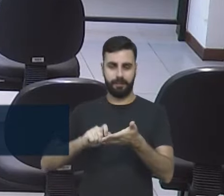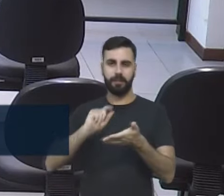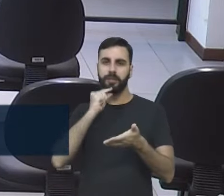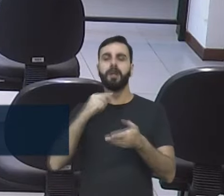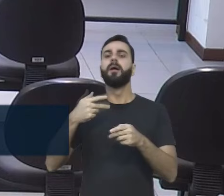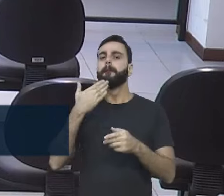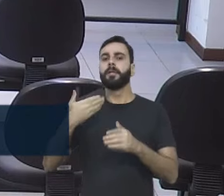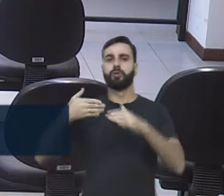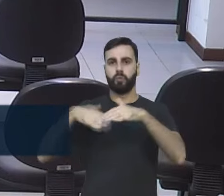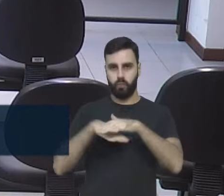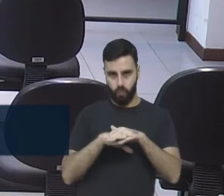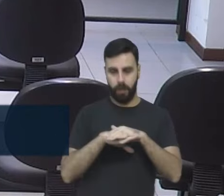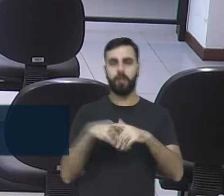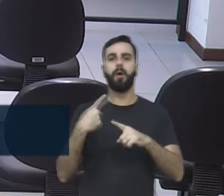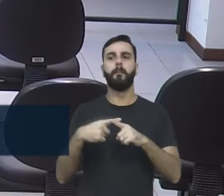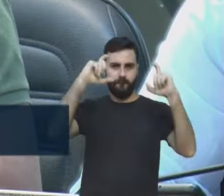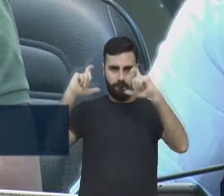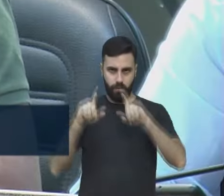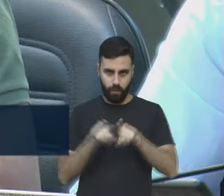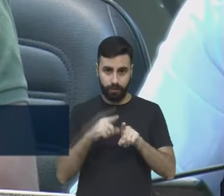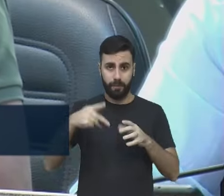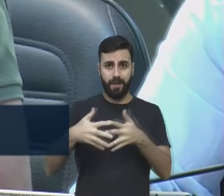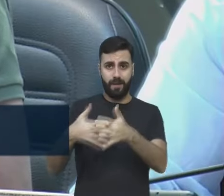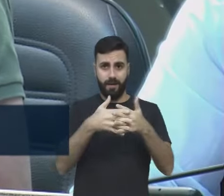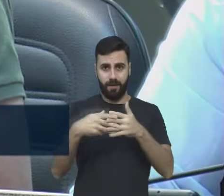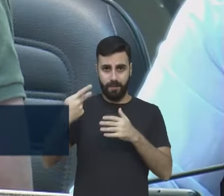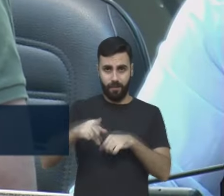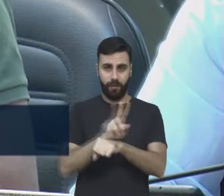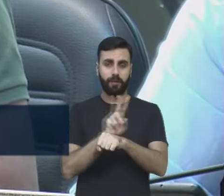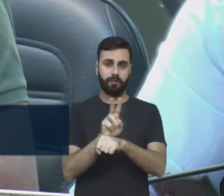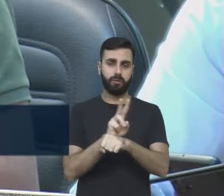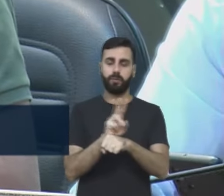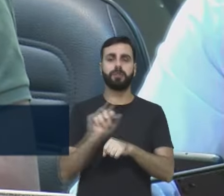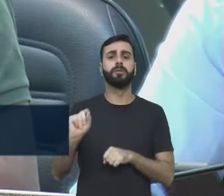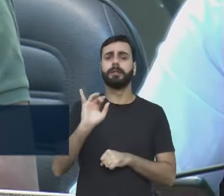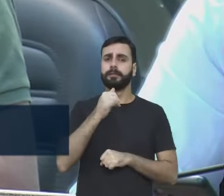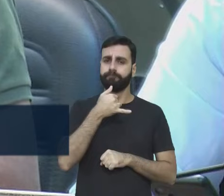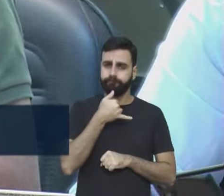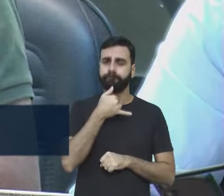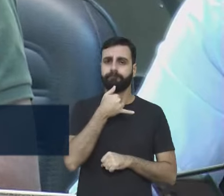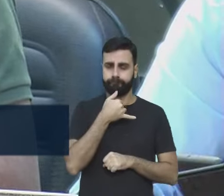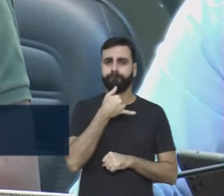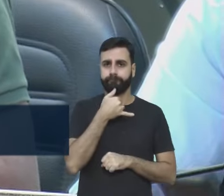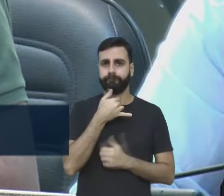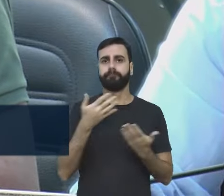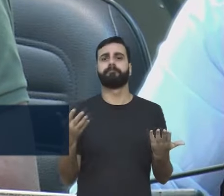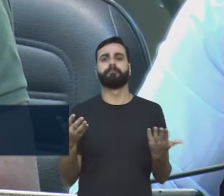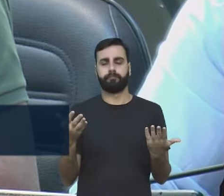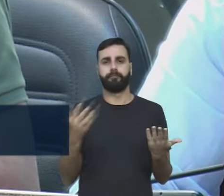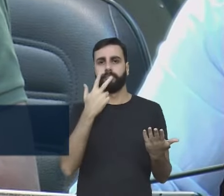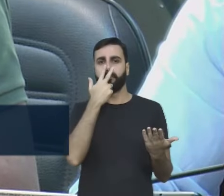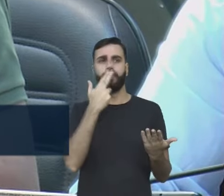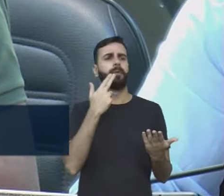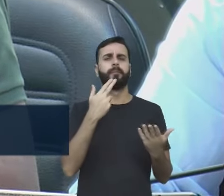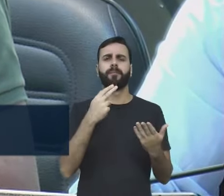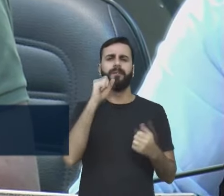foi votado apenas um projeto na noite o PL 015 de 2024 de autoria do vereador Sérgio Marota que dispõe sobre a